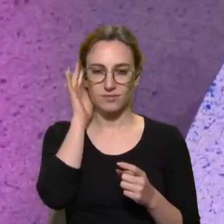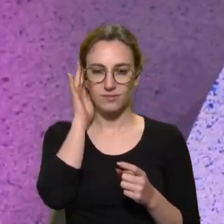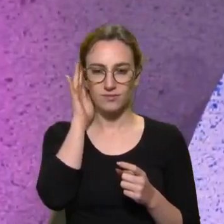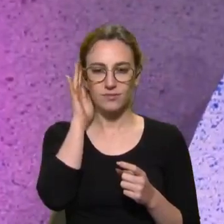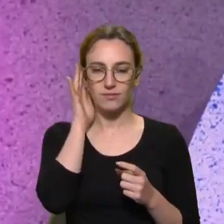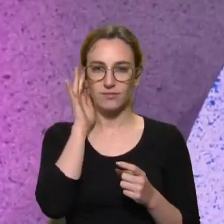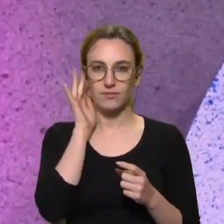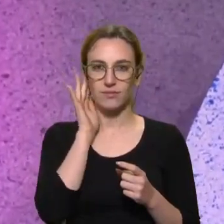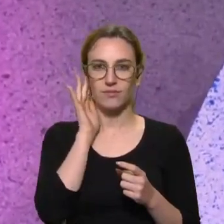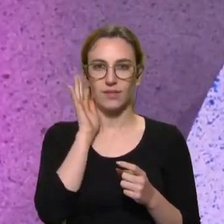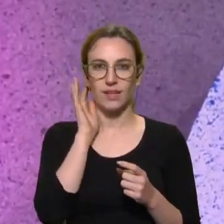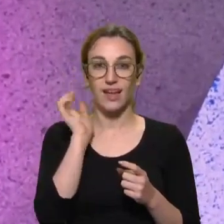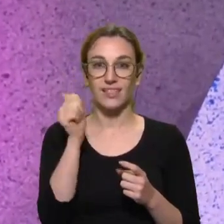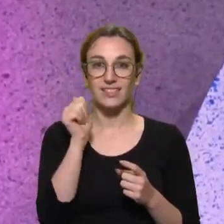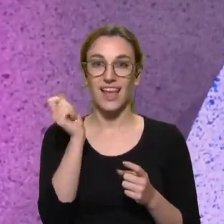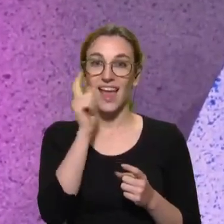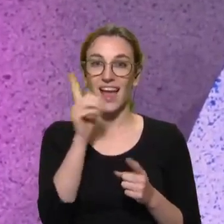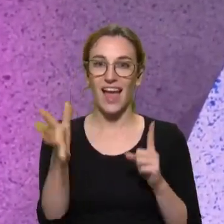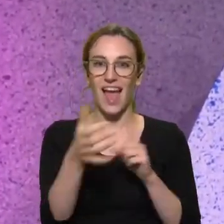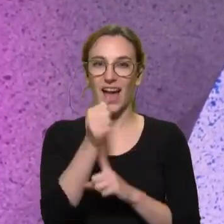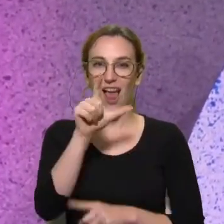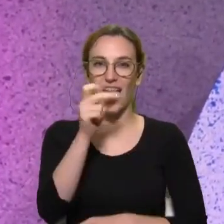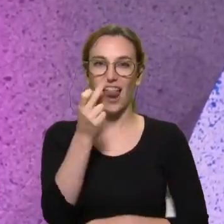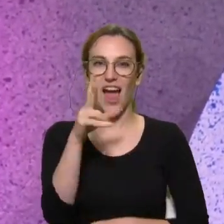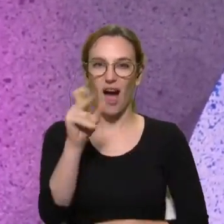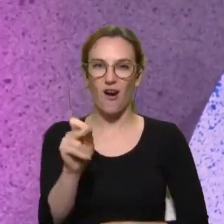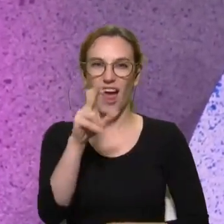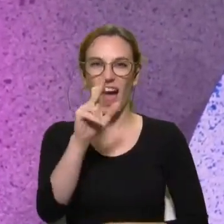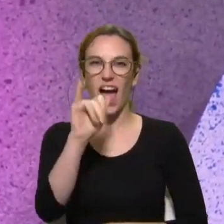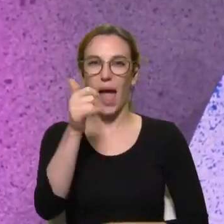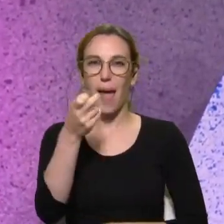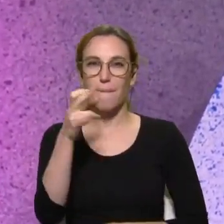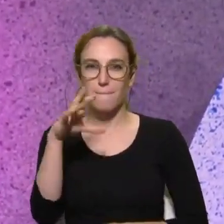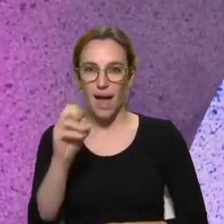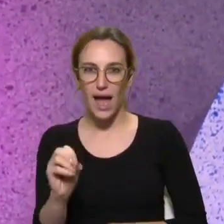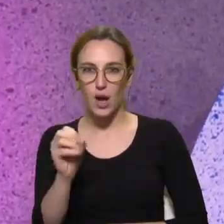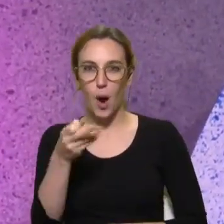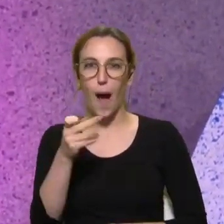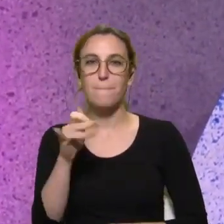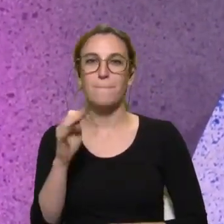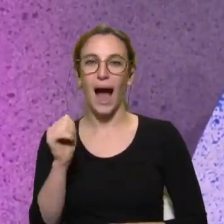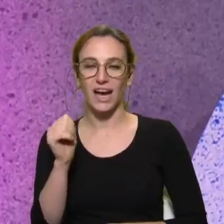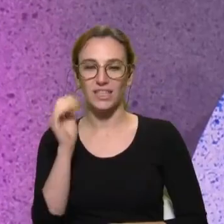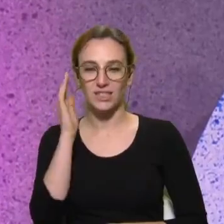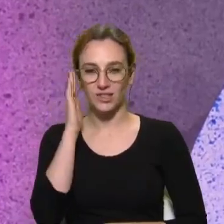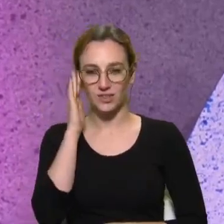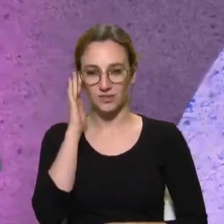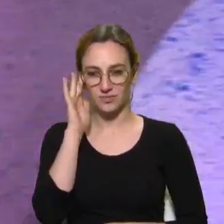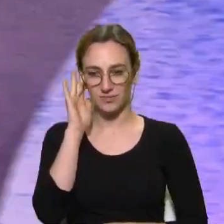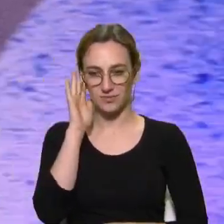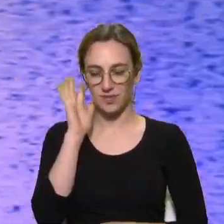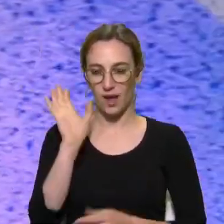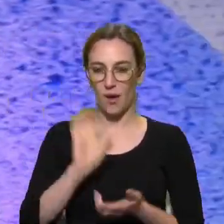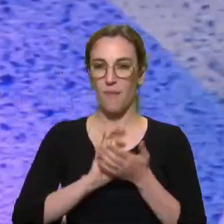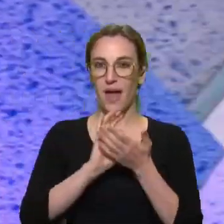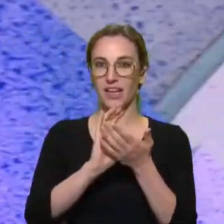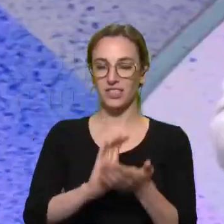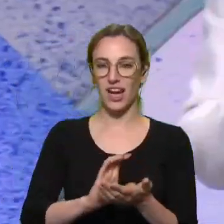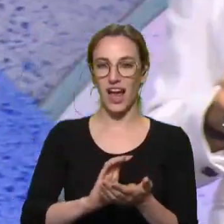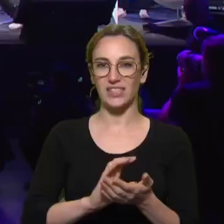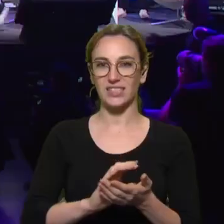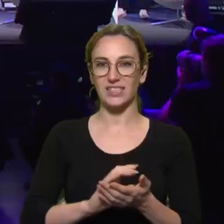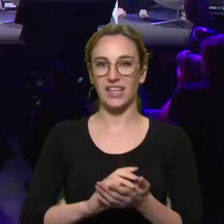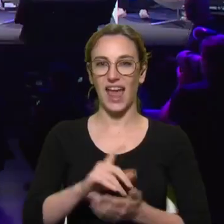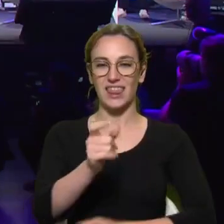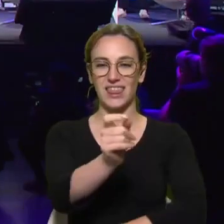Muito bem. A vencedora é Laura Ribeiro, da Abreu Pais. Laura é com mestrado em Design e